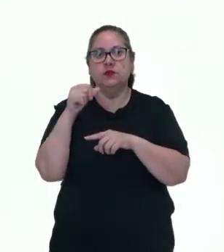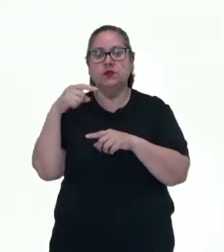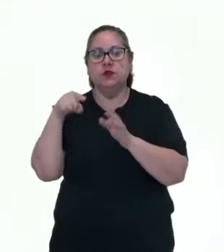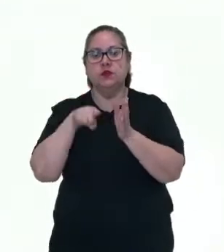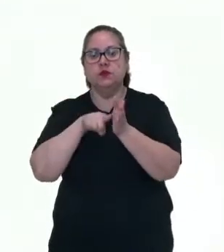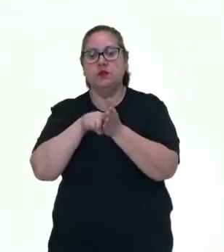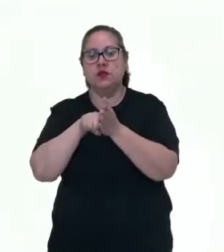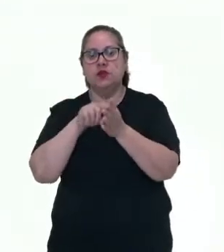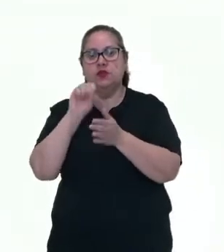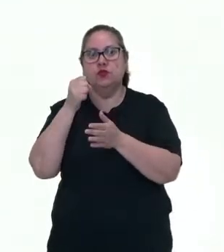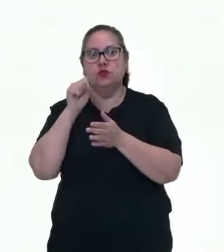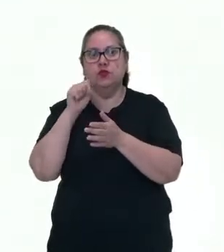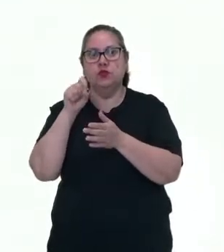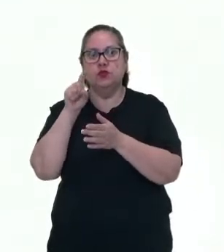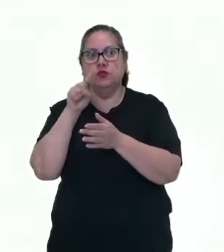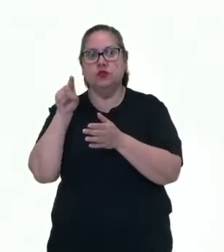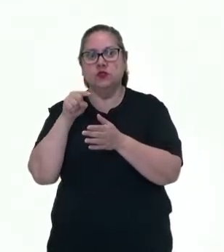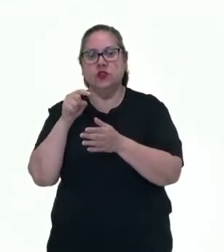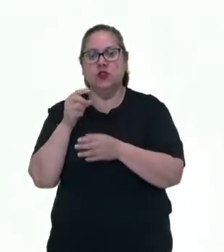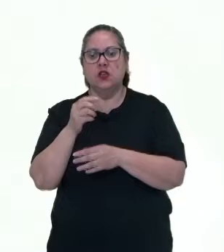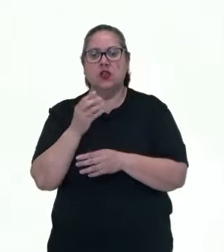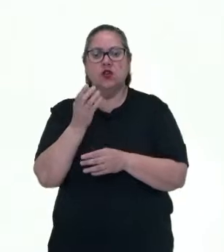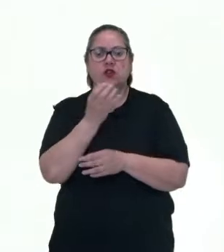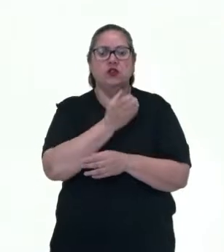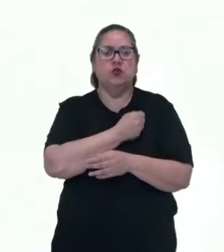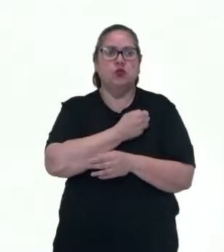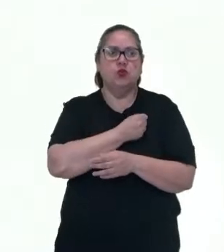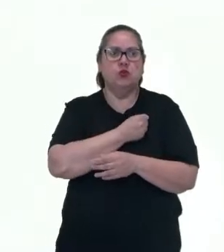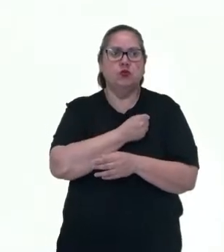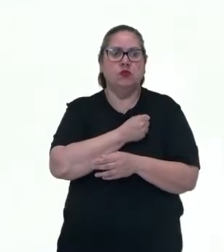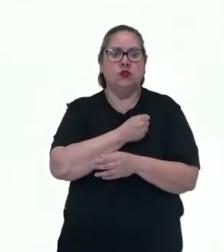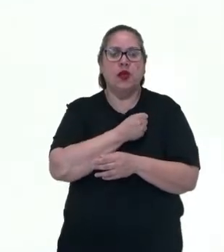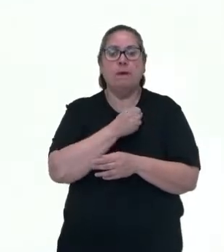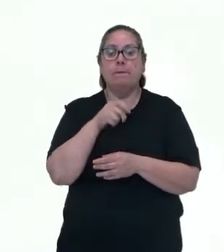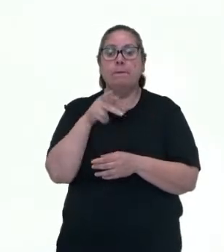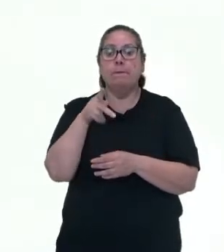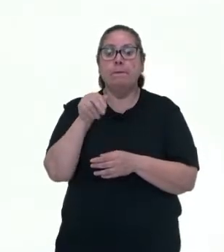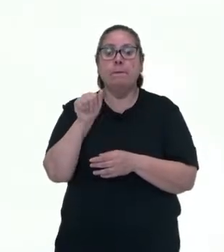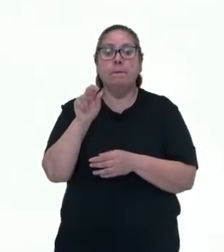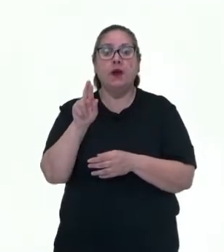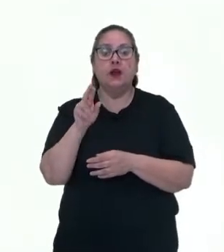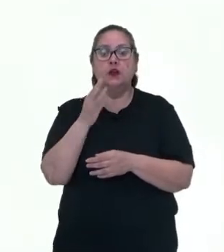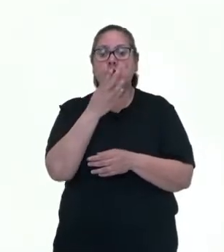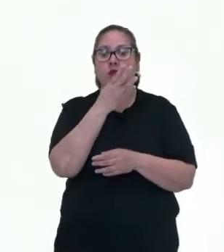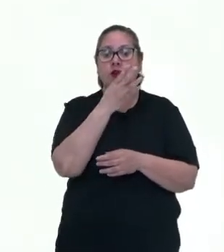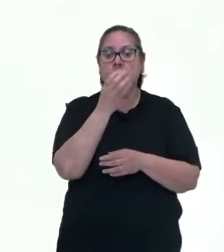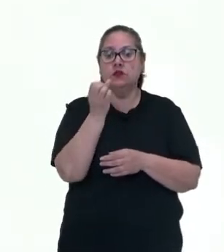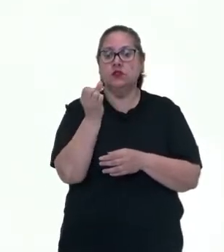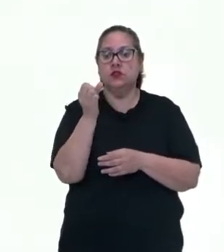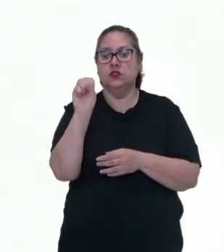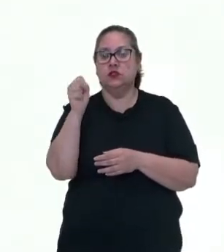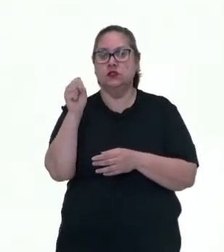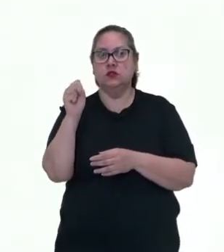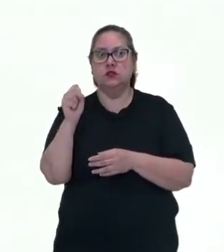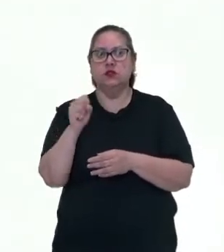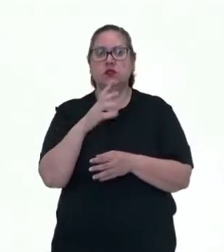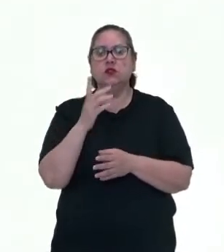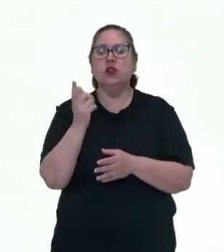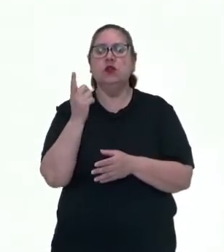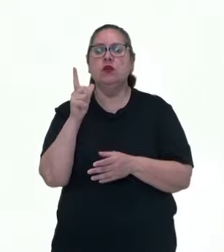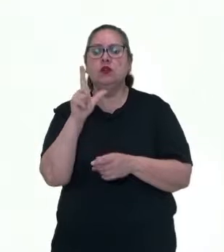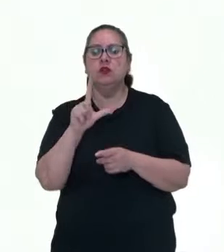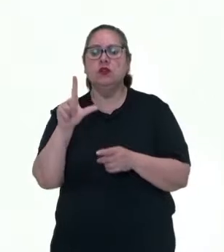literal. Coeficientes são os números, ok? E eles são pares, 4, 6 e 8. E eu tenho a parte